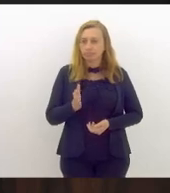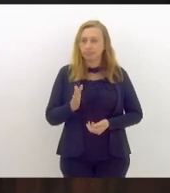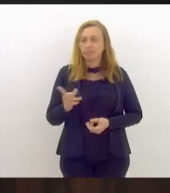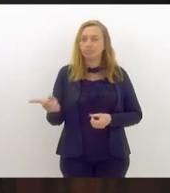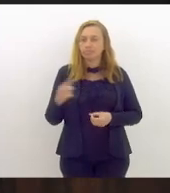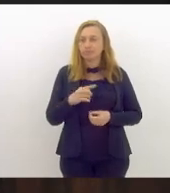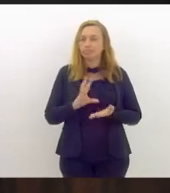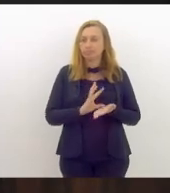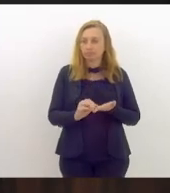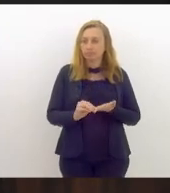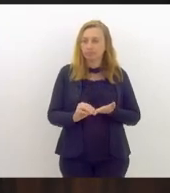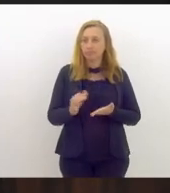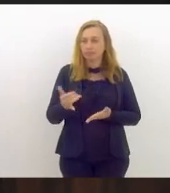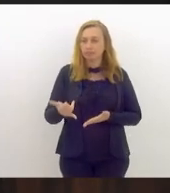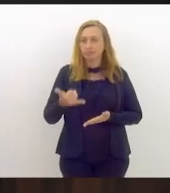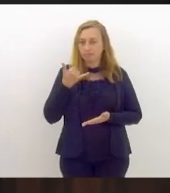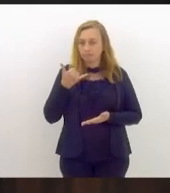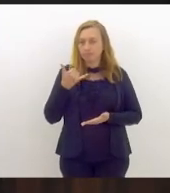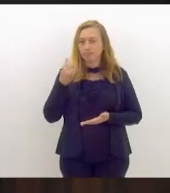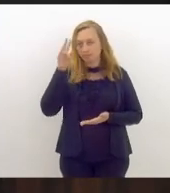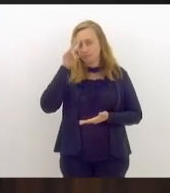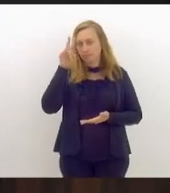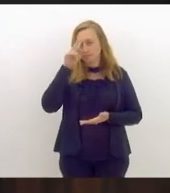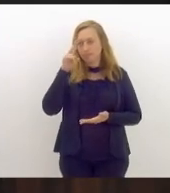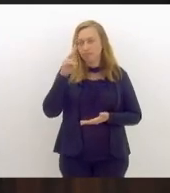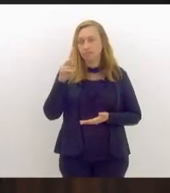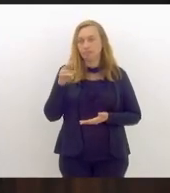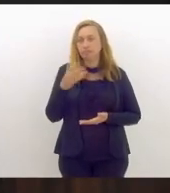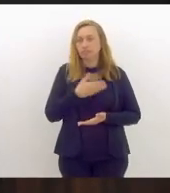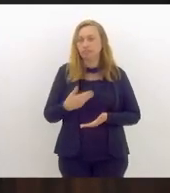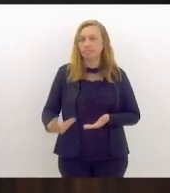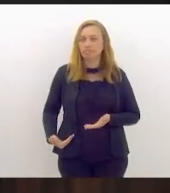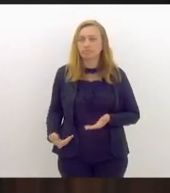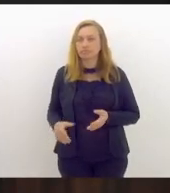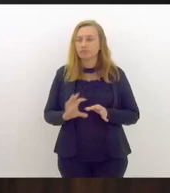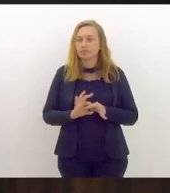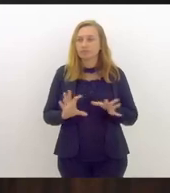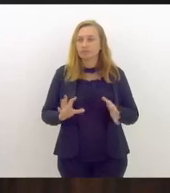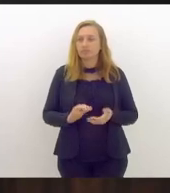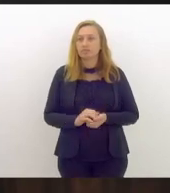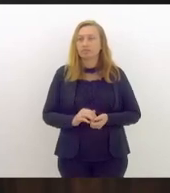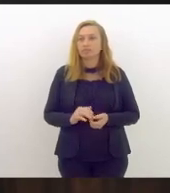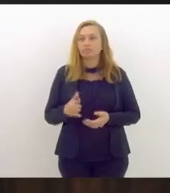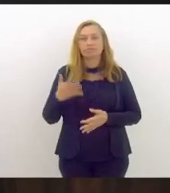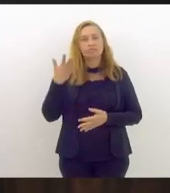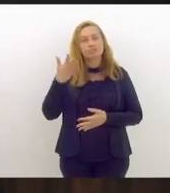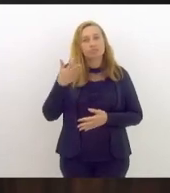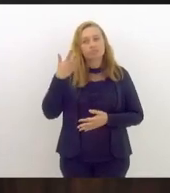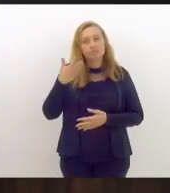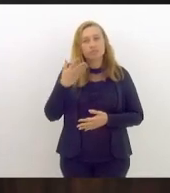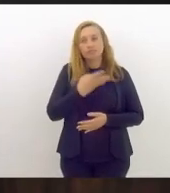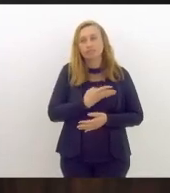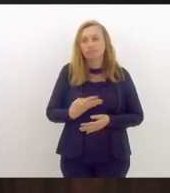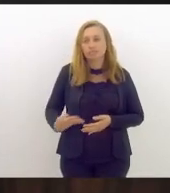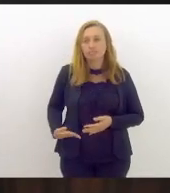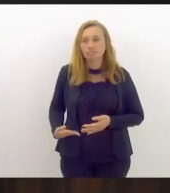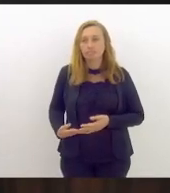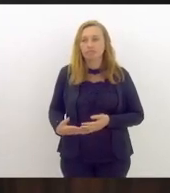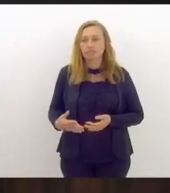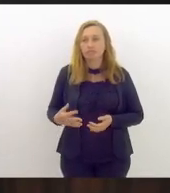lembro, que eu liguei aqui para o governo, e aí, que é uma mensagem ainda do tempo do governador